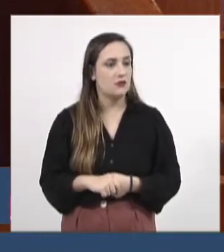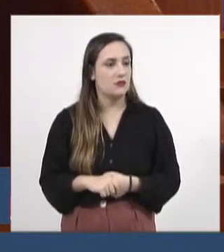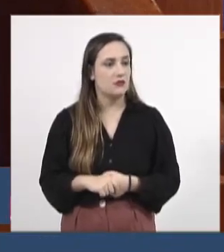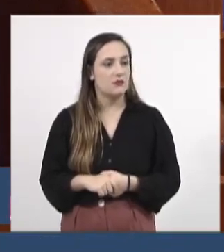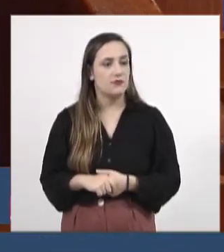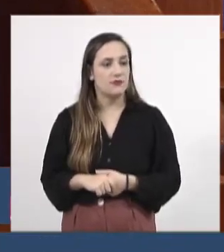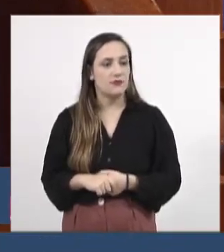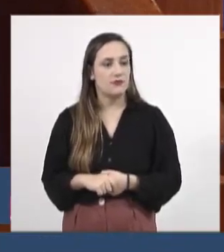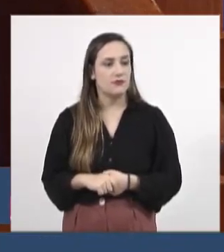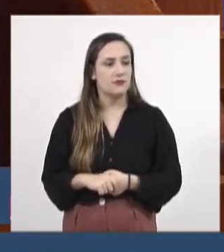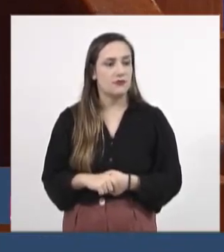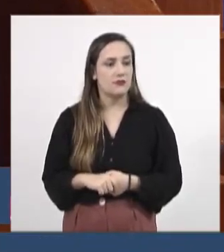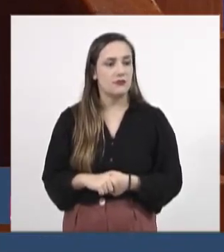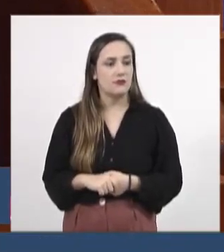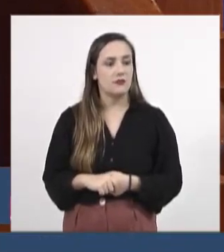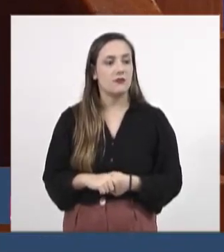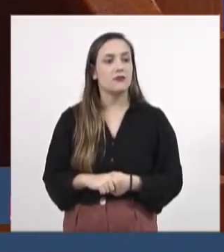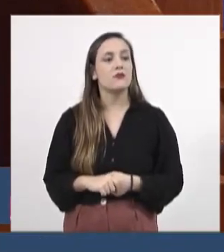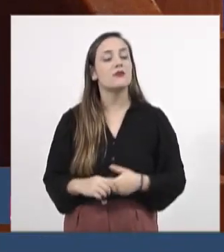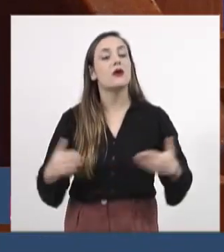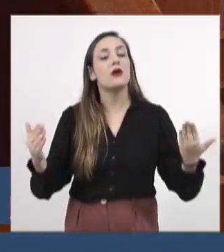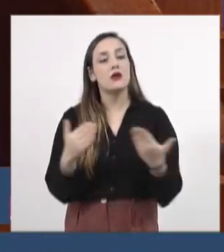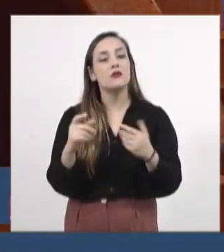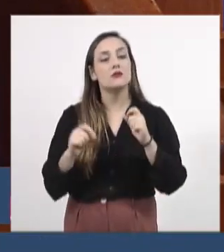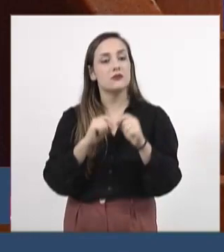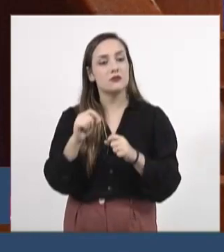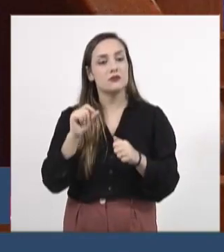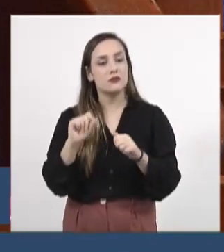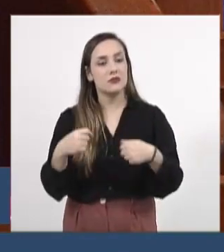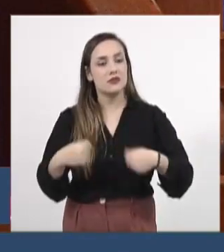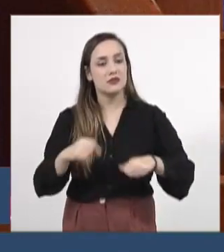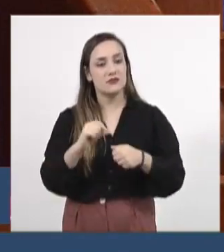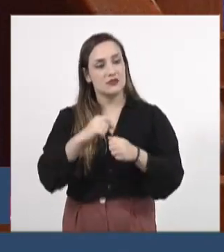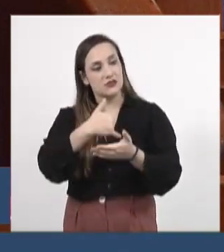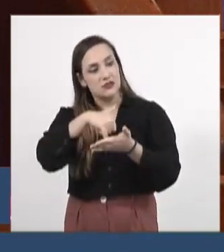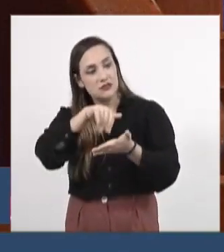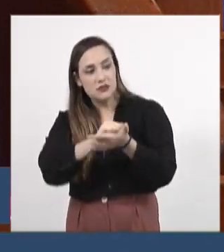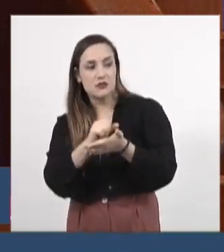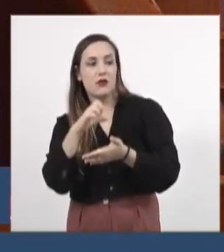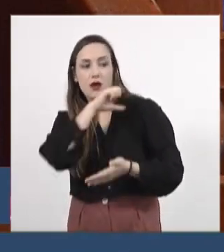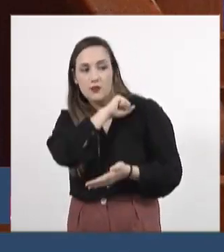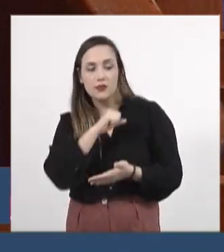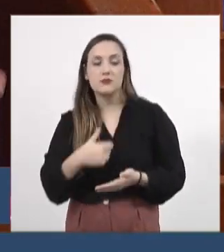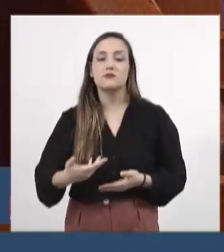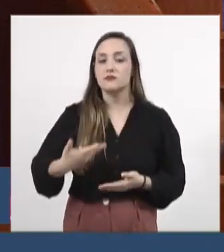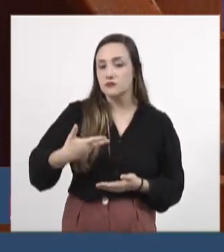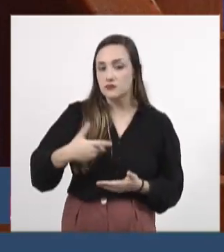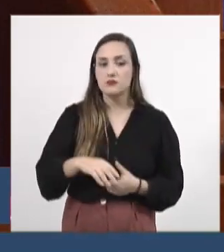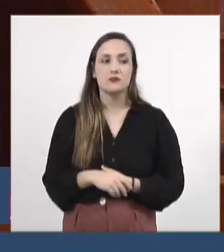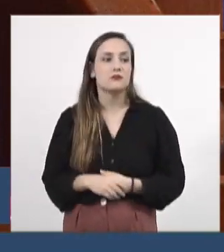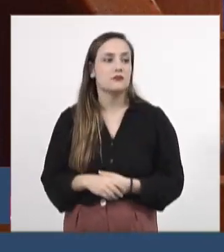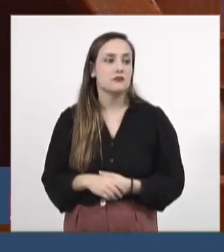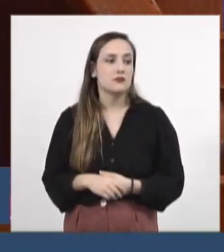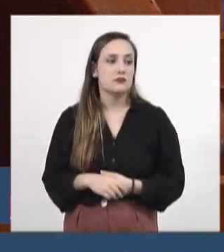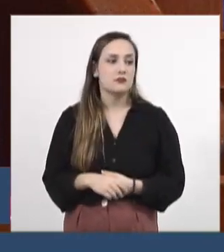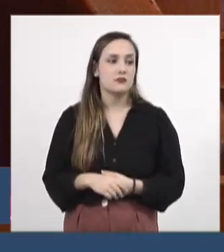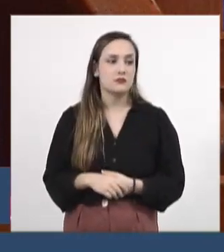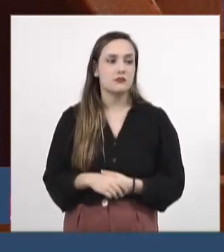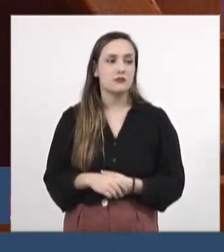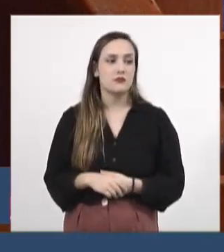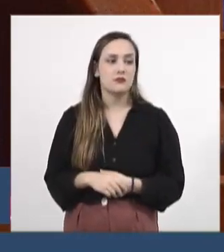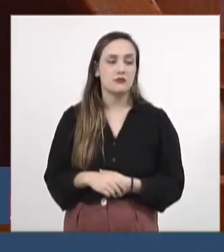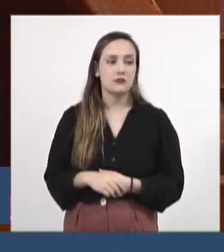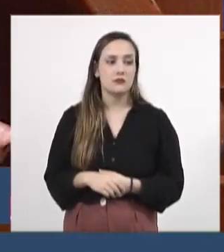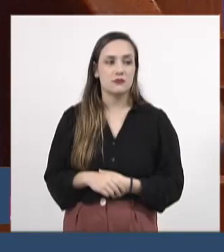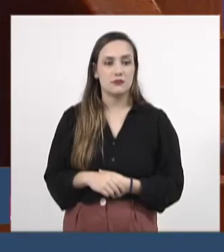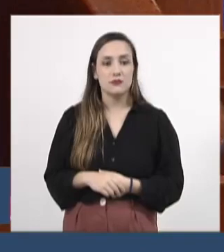Azambuja, para que esse cadastramento seja feito o quanto antes, agilizado, e esse recurso chegue a